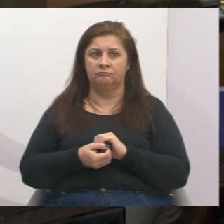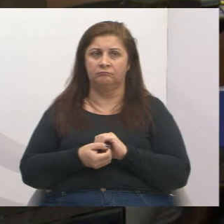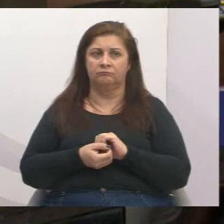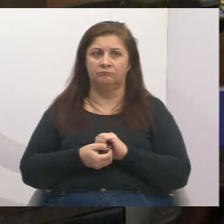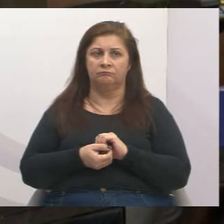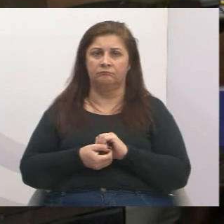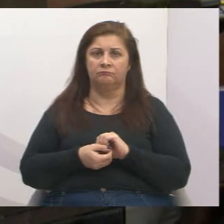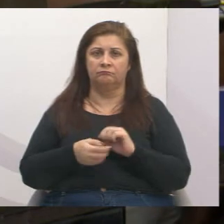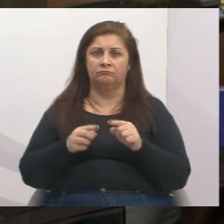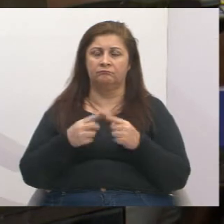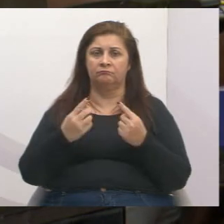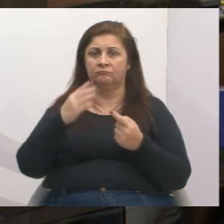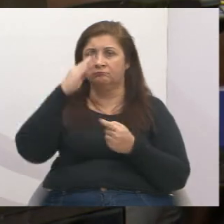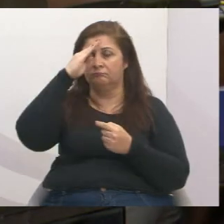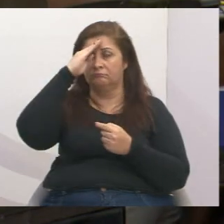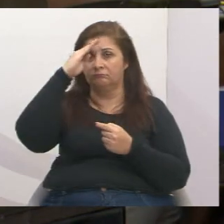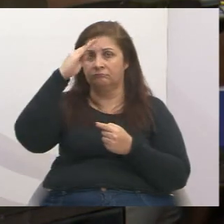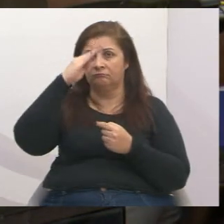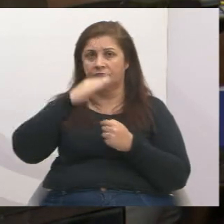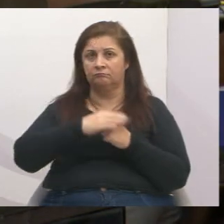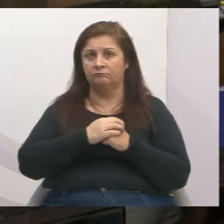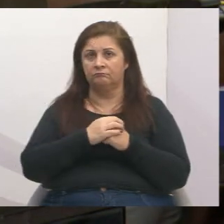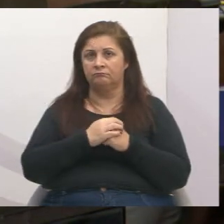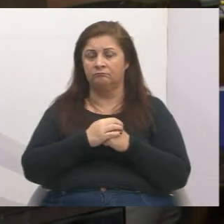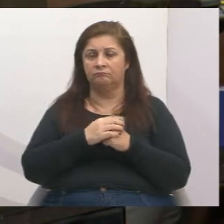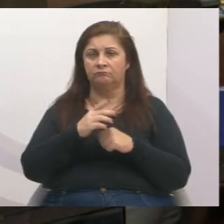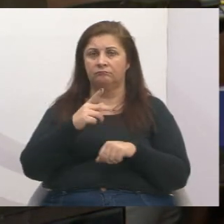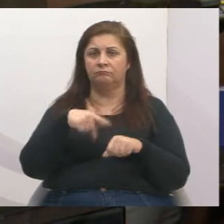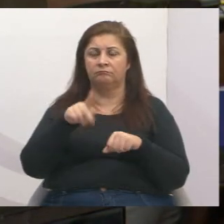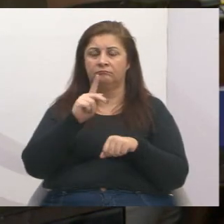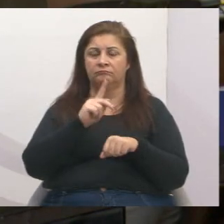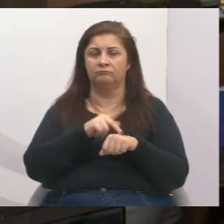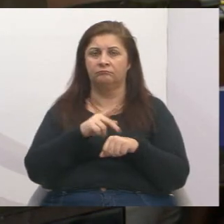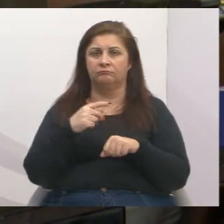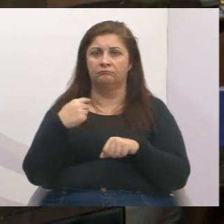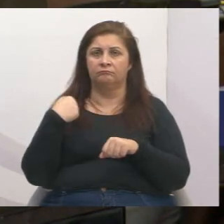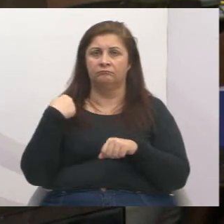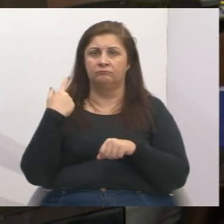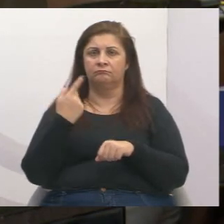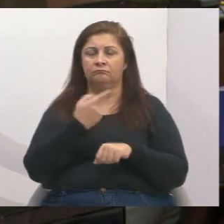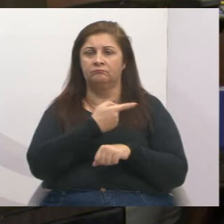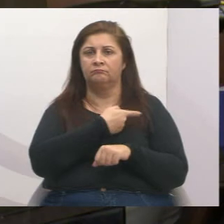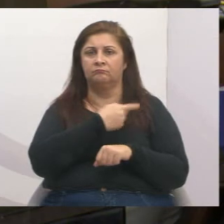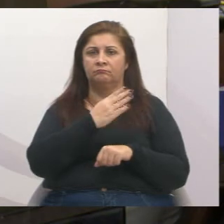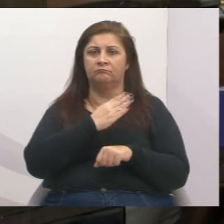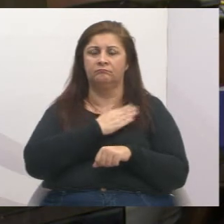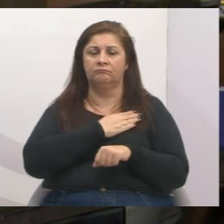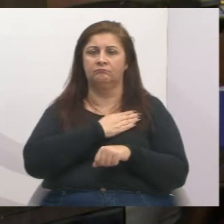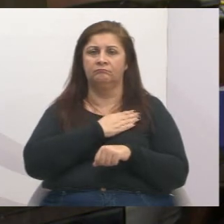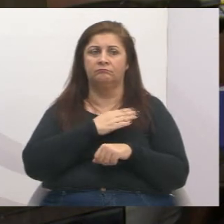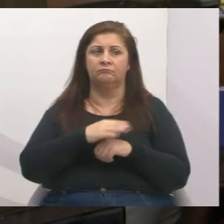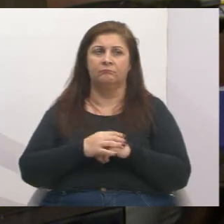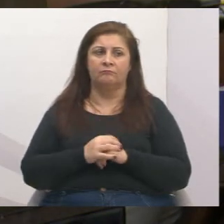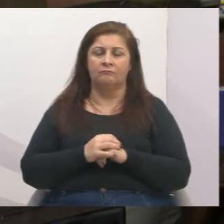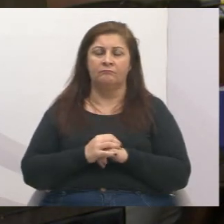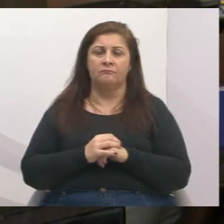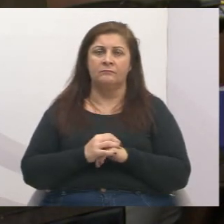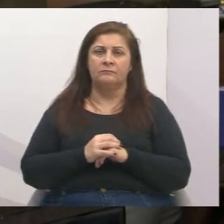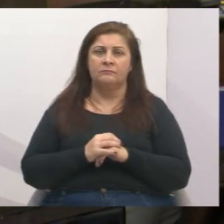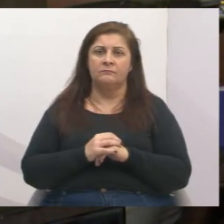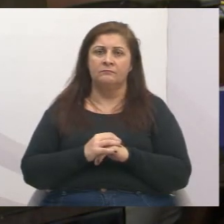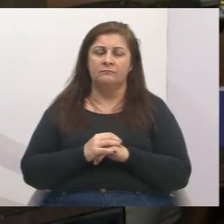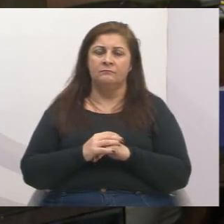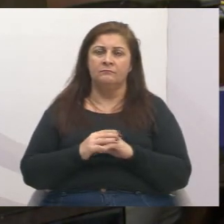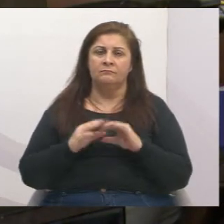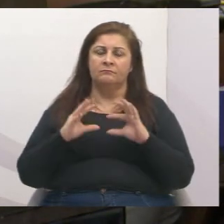mas principalmente para o nosso país, para a nossa nação. Então,